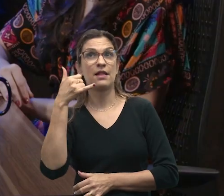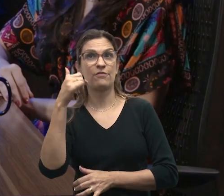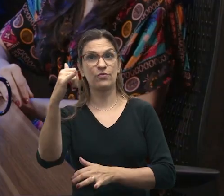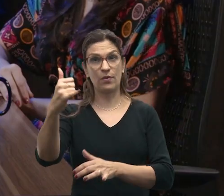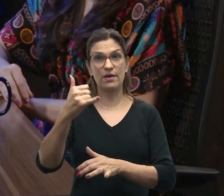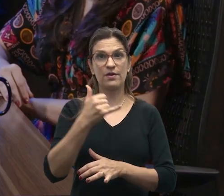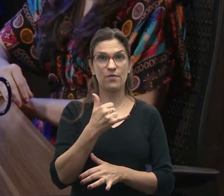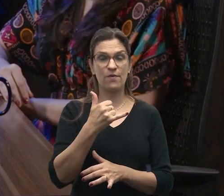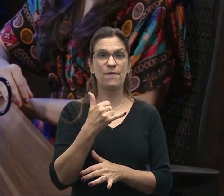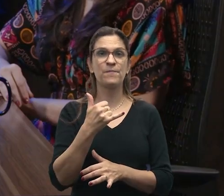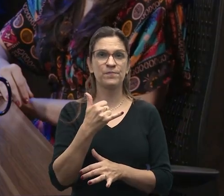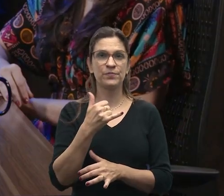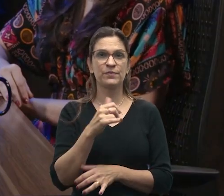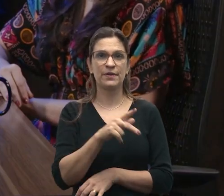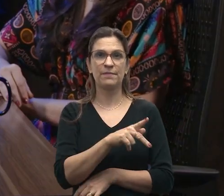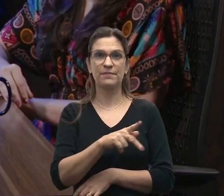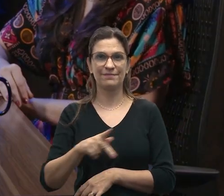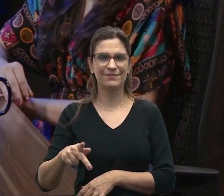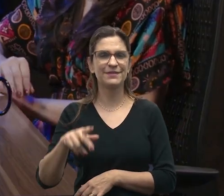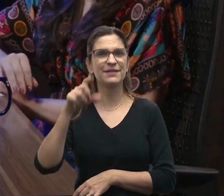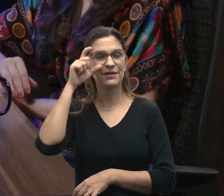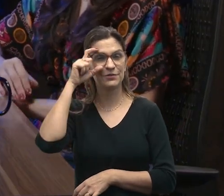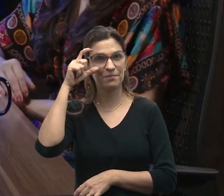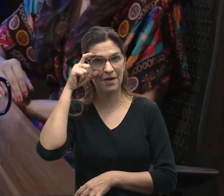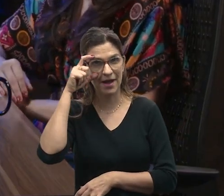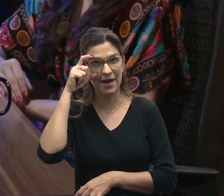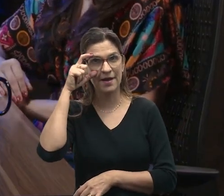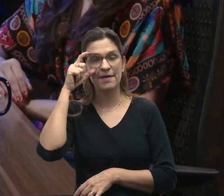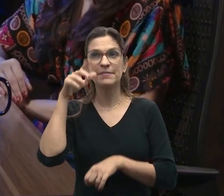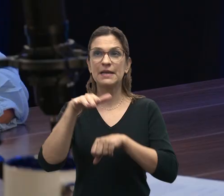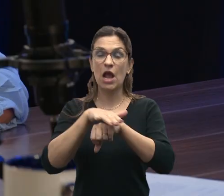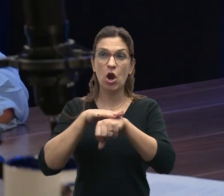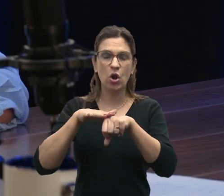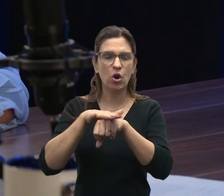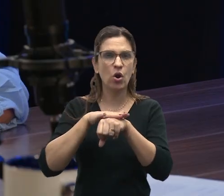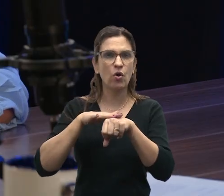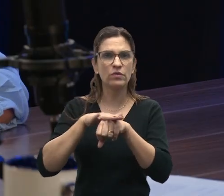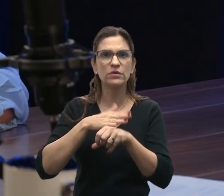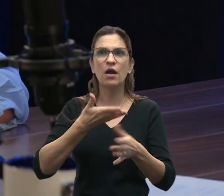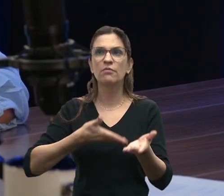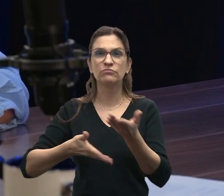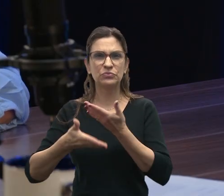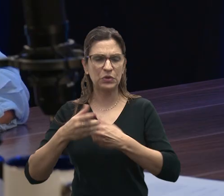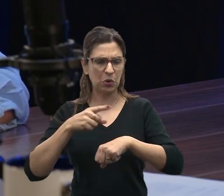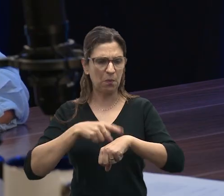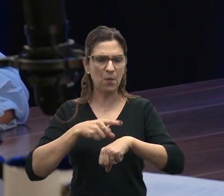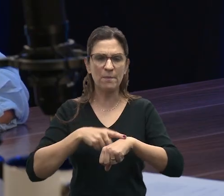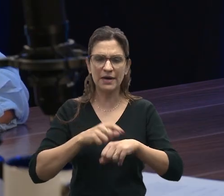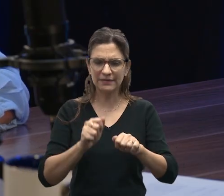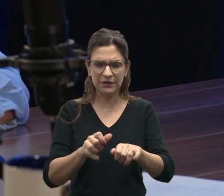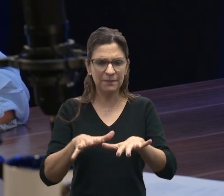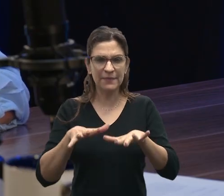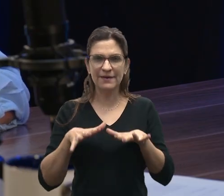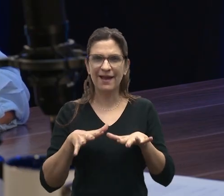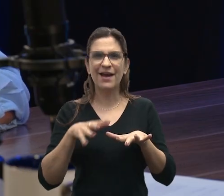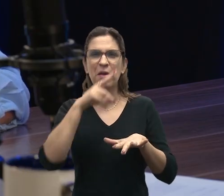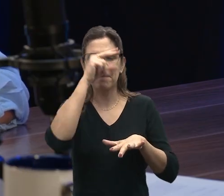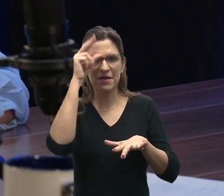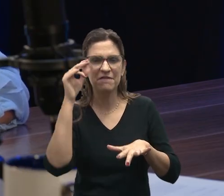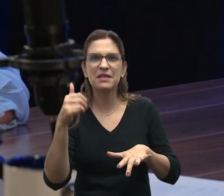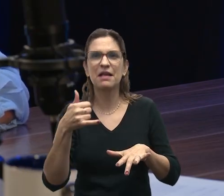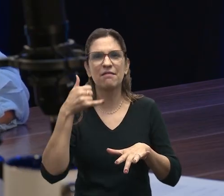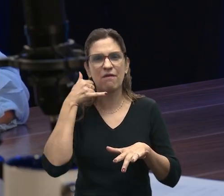para o presidente Pape. Eu fico até emocionada, porque também fiquei emocionada lá naquele momento no plenário, porque a gente não pode